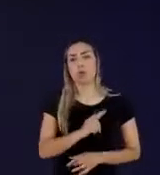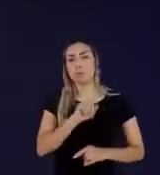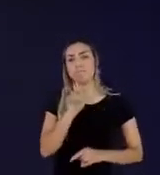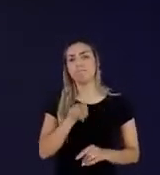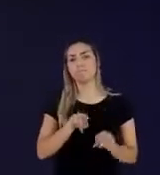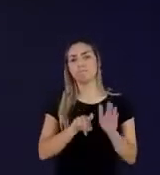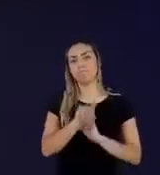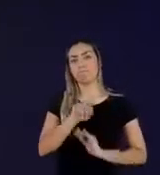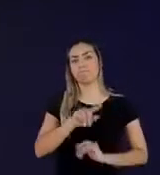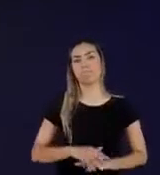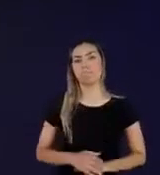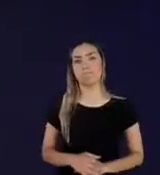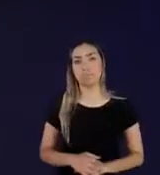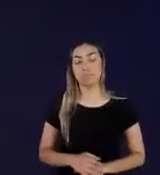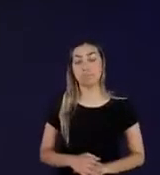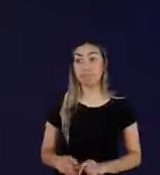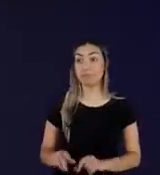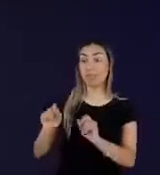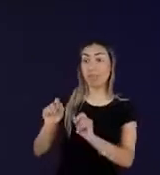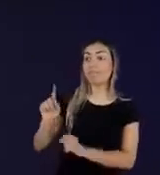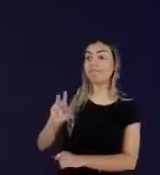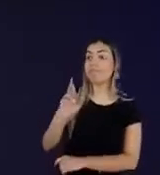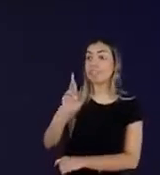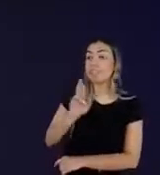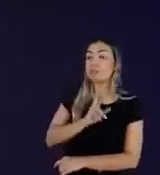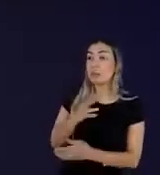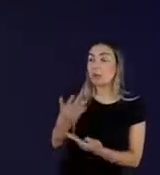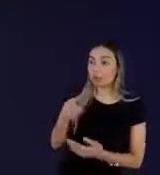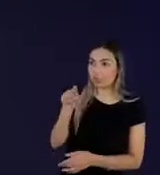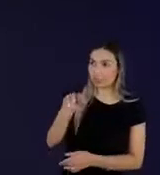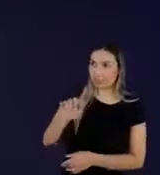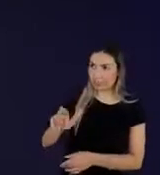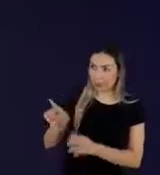Quem vai primeiro? Zil? Zil.